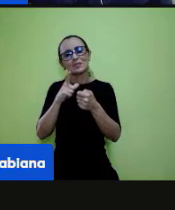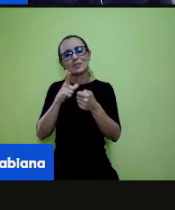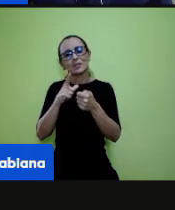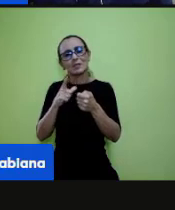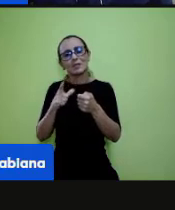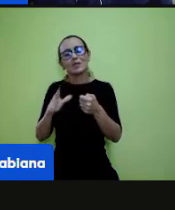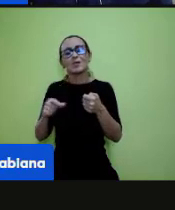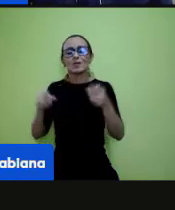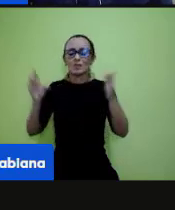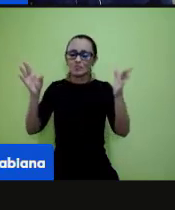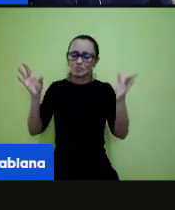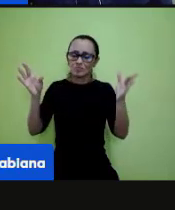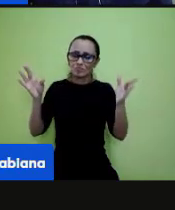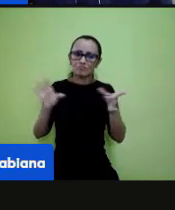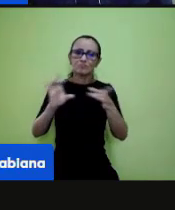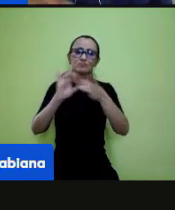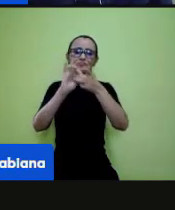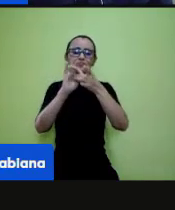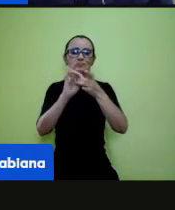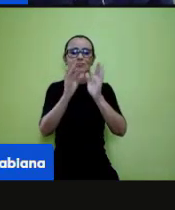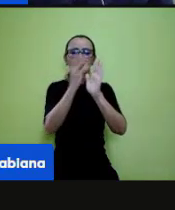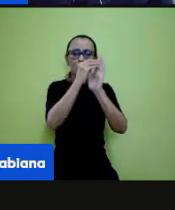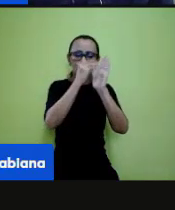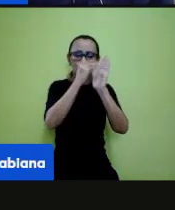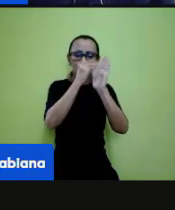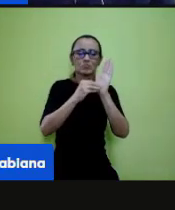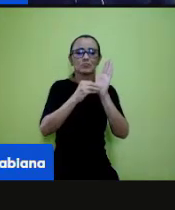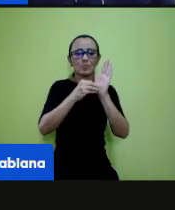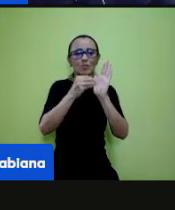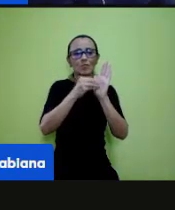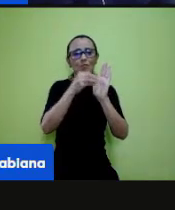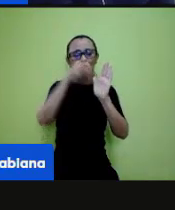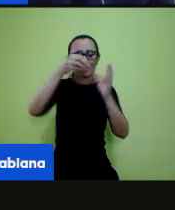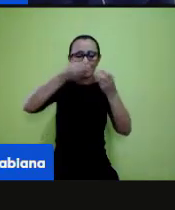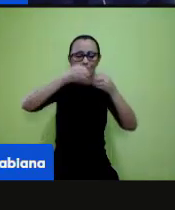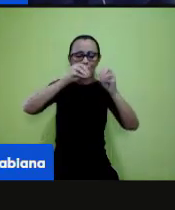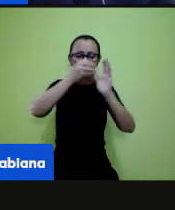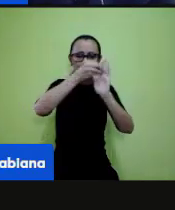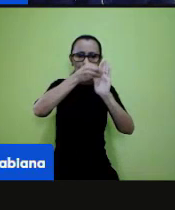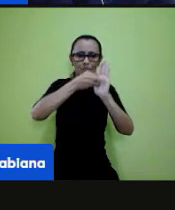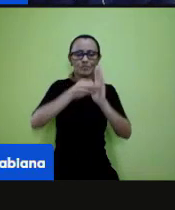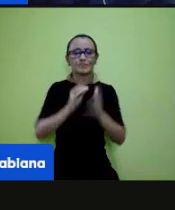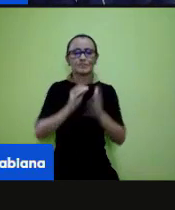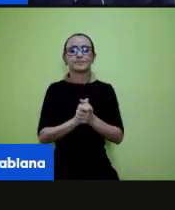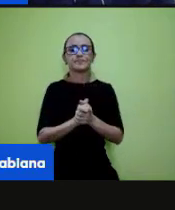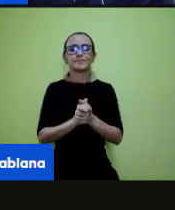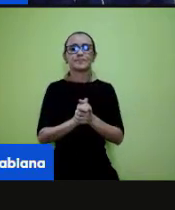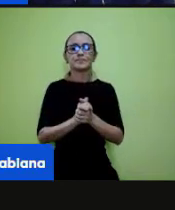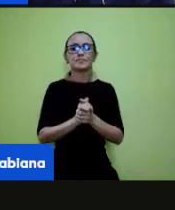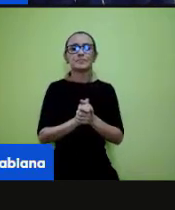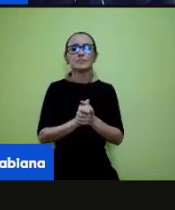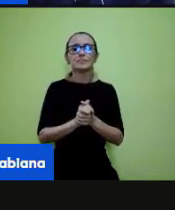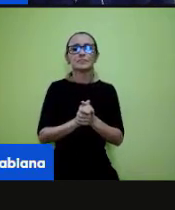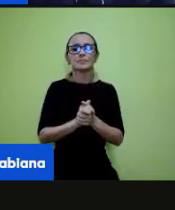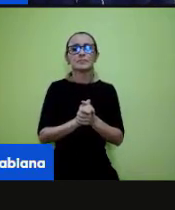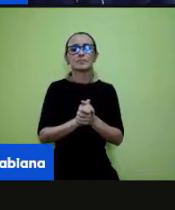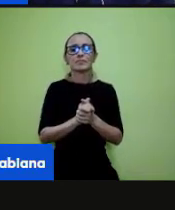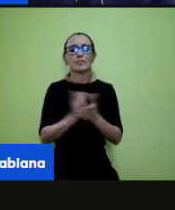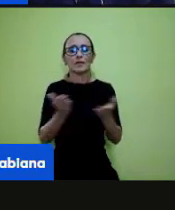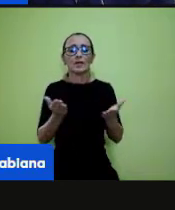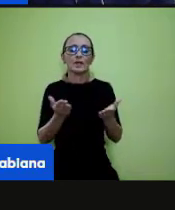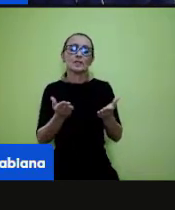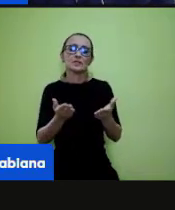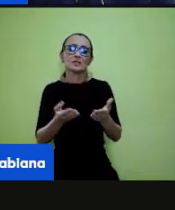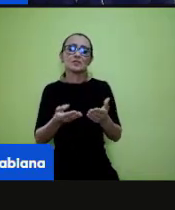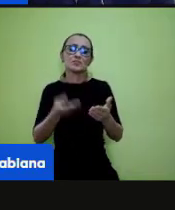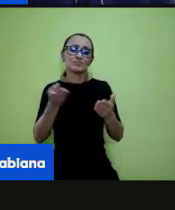ovos durante o seu período de vida. O hábito do Aedes aegypti é um hábito diurno, no início da manhã, no final da tarde.